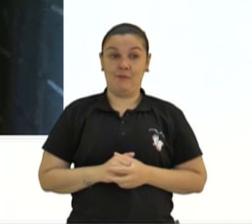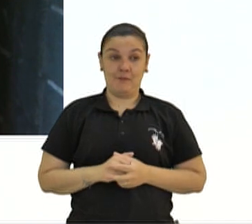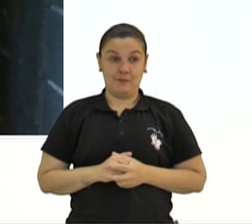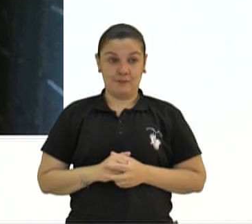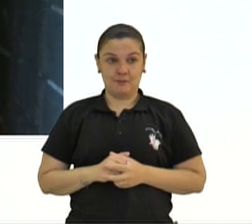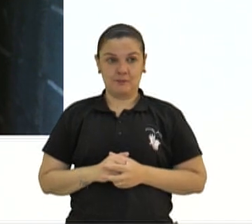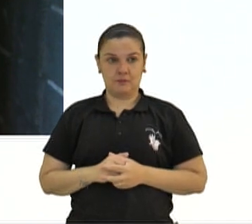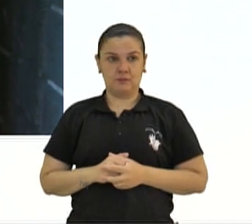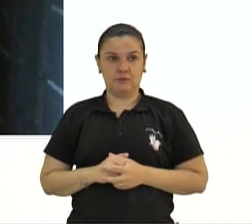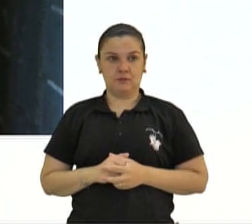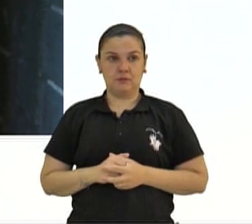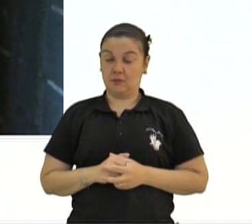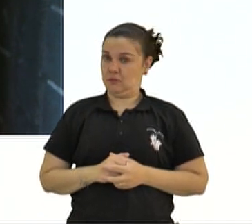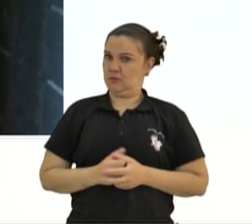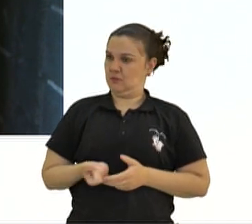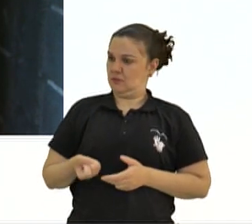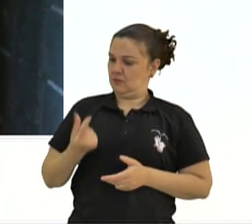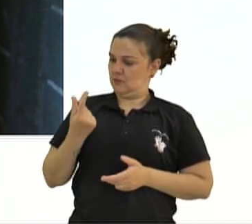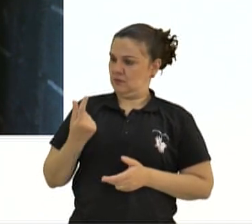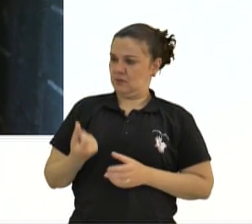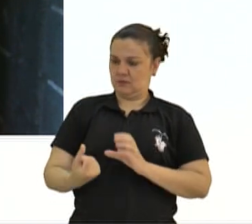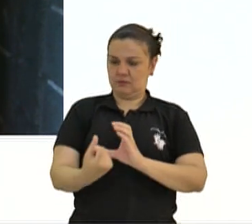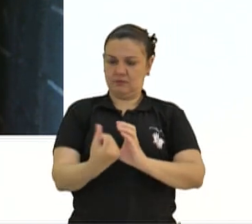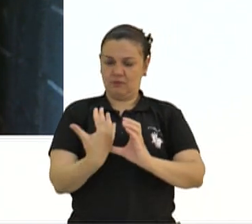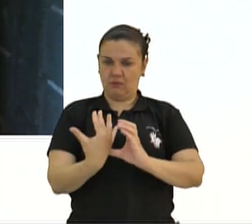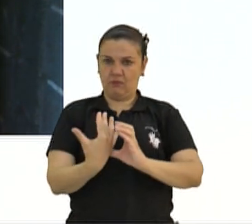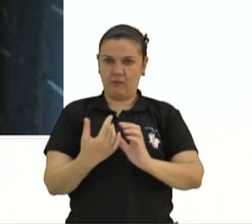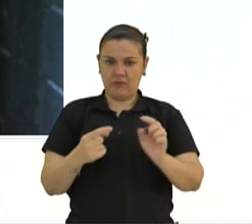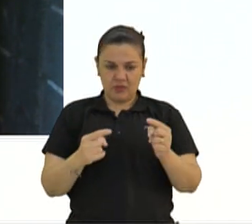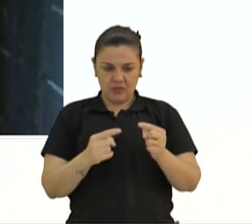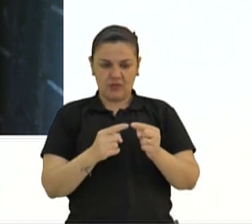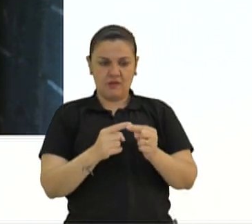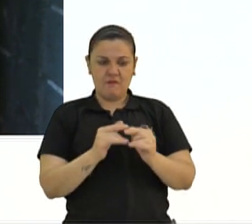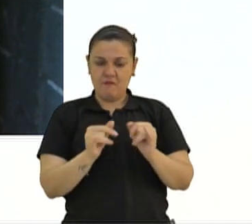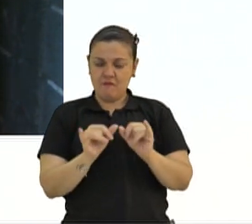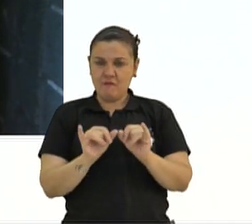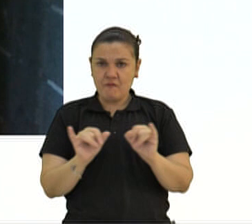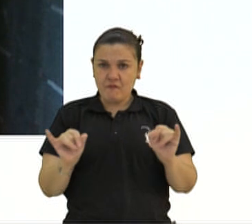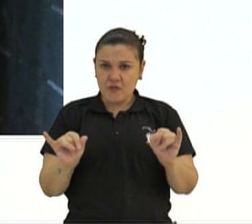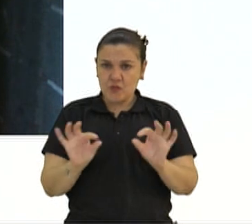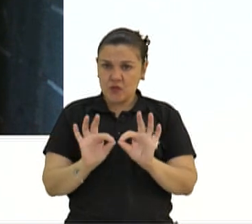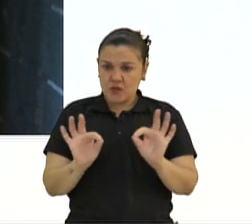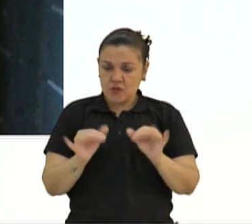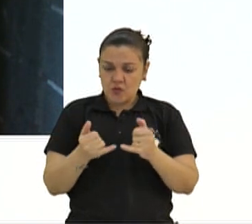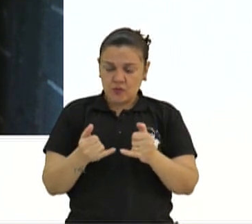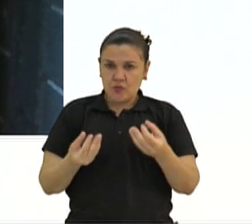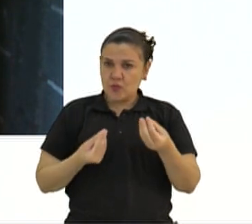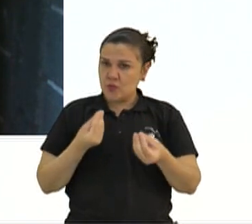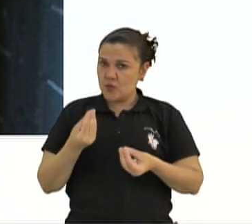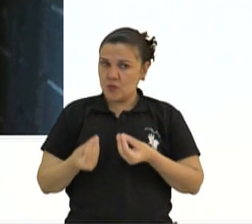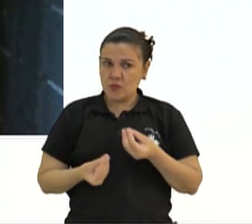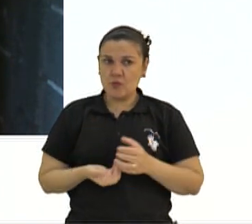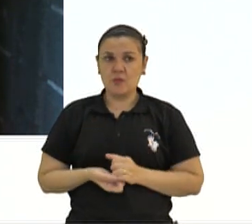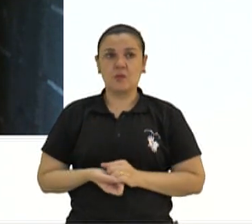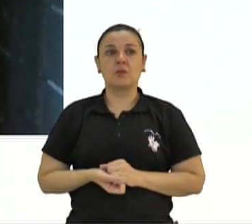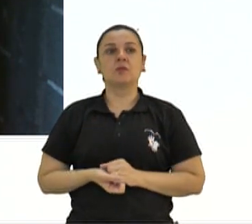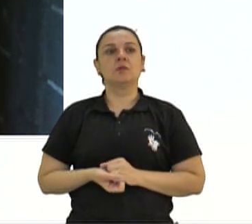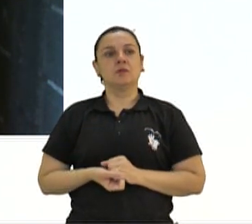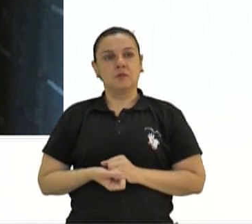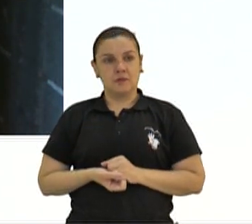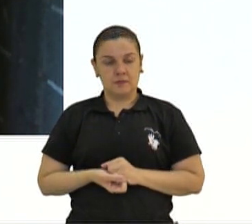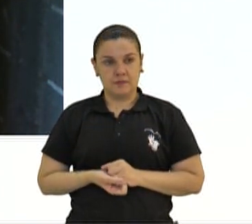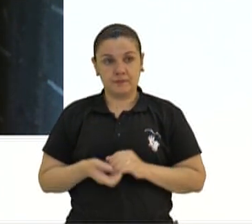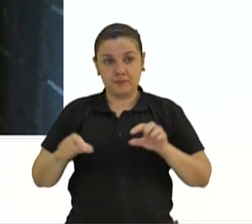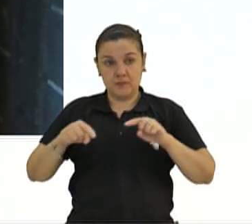Nossa, acendeu sem ter fio algum. Sem ter fio algum. Como é que funciona isso? Por que que ela acendeu, professor?